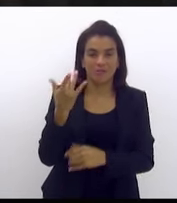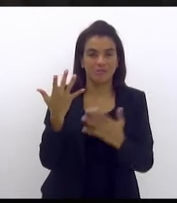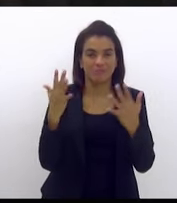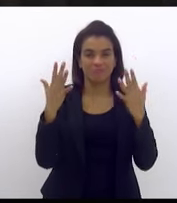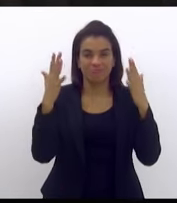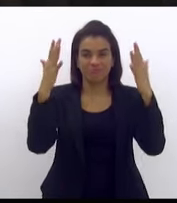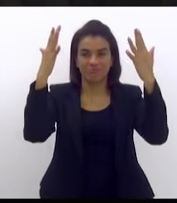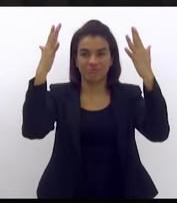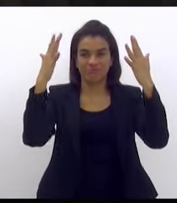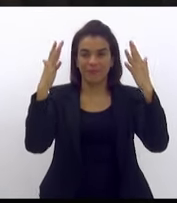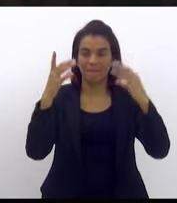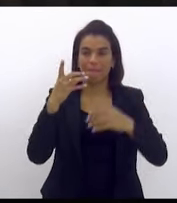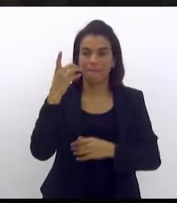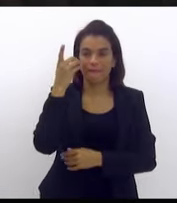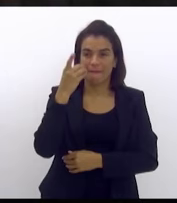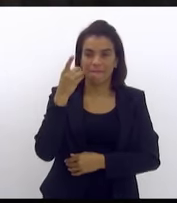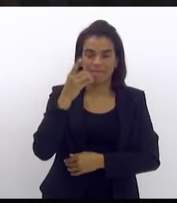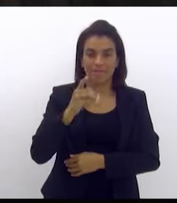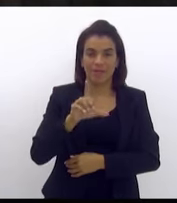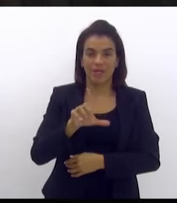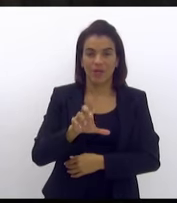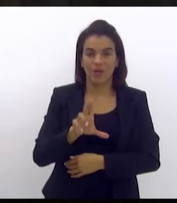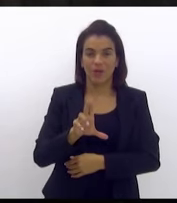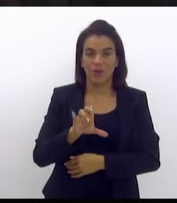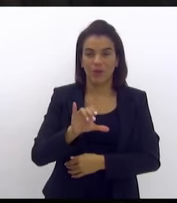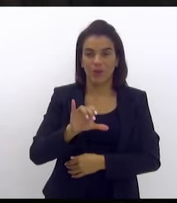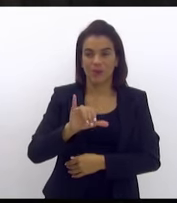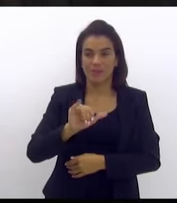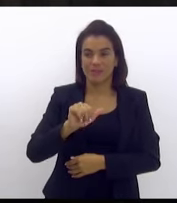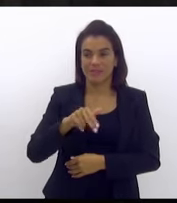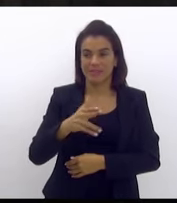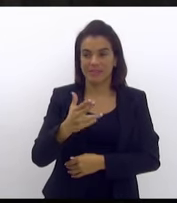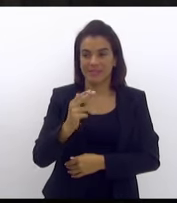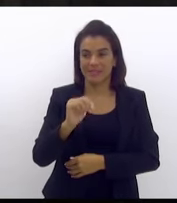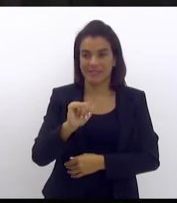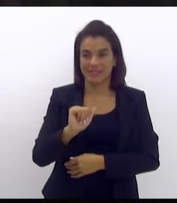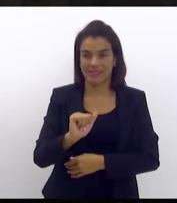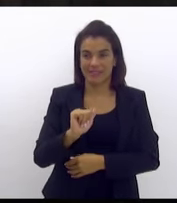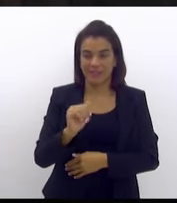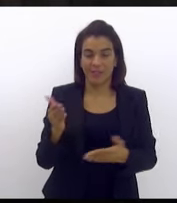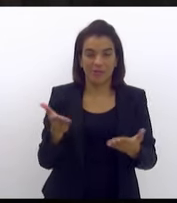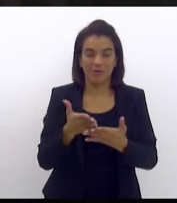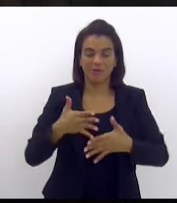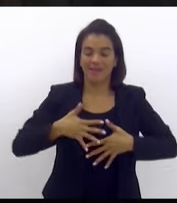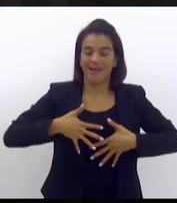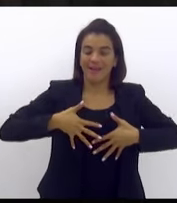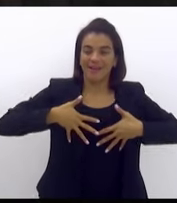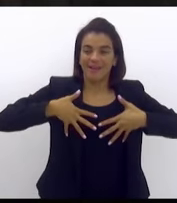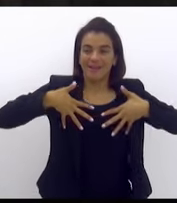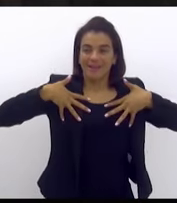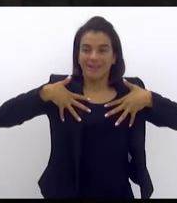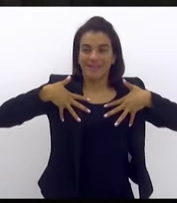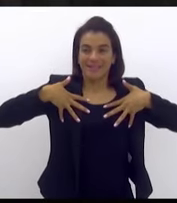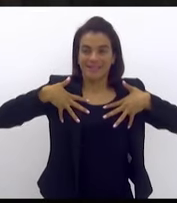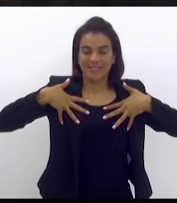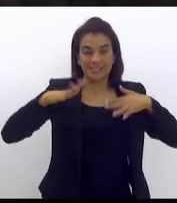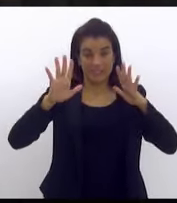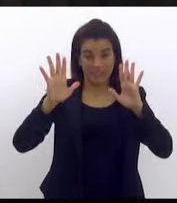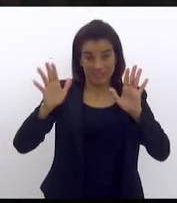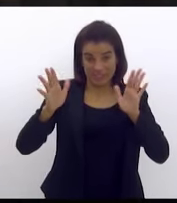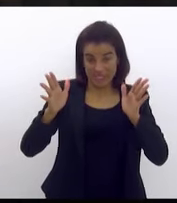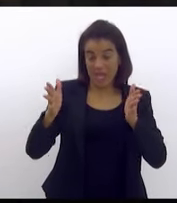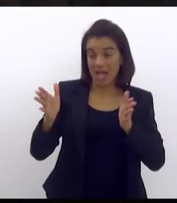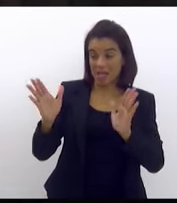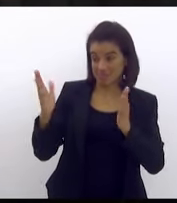tricolor, deputada Lucinha, que hoje está em estado de graça. Já saudei, abrindo